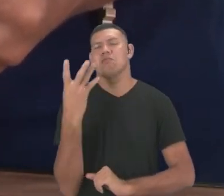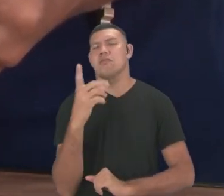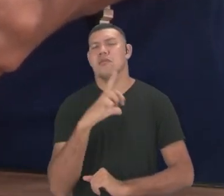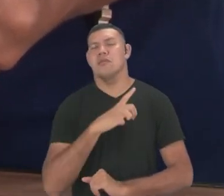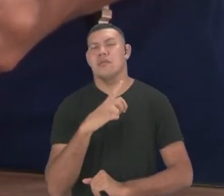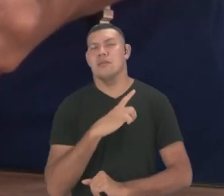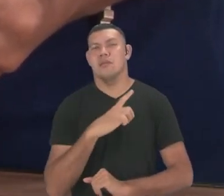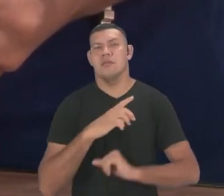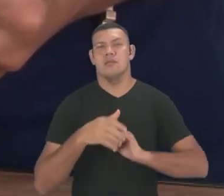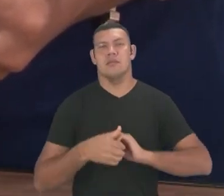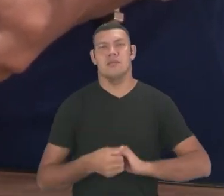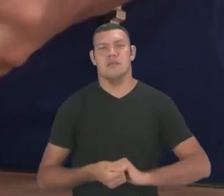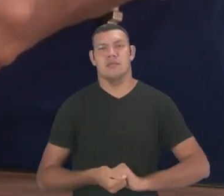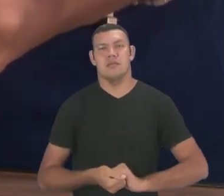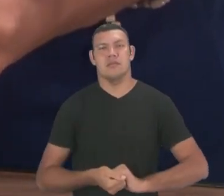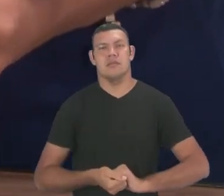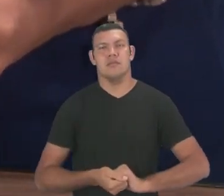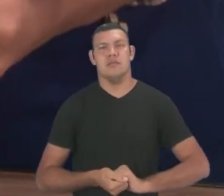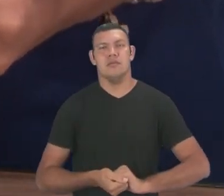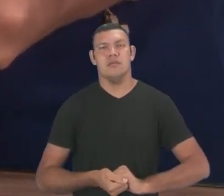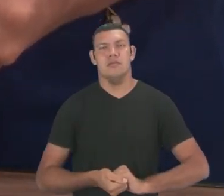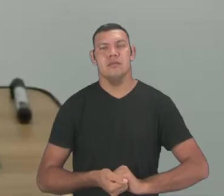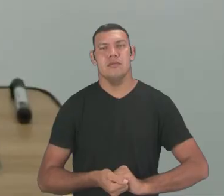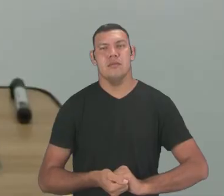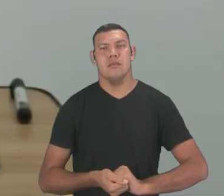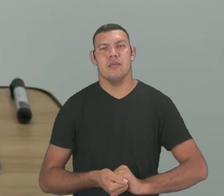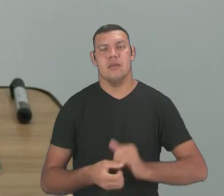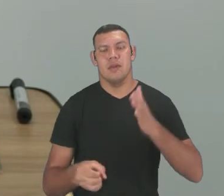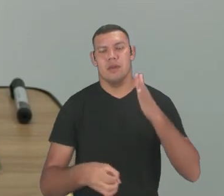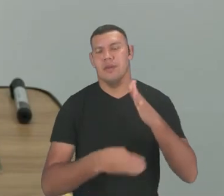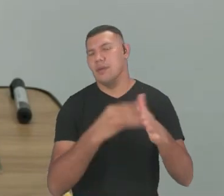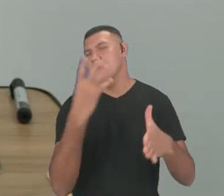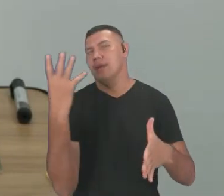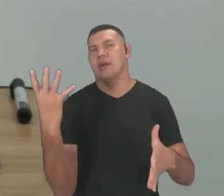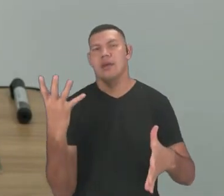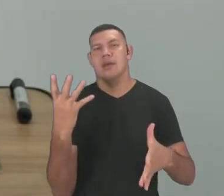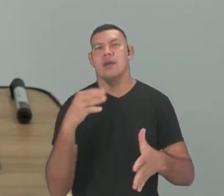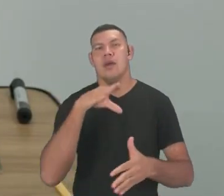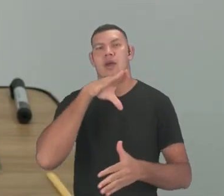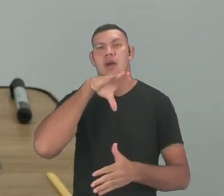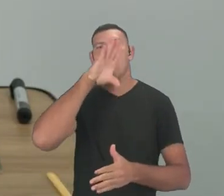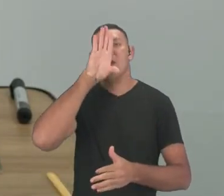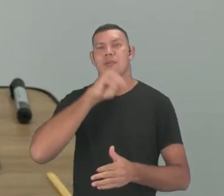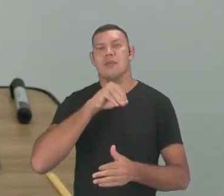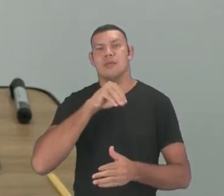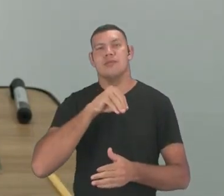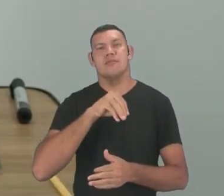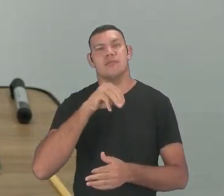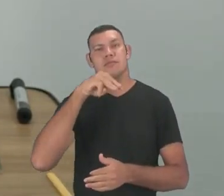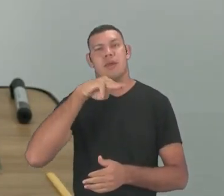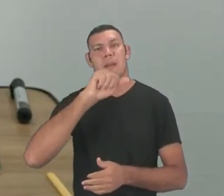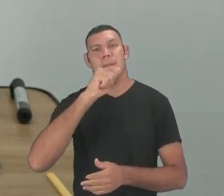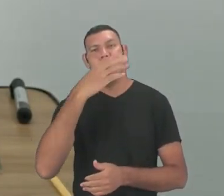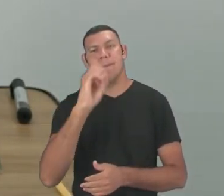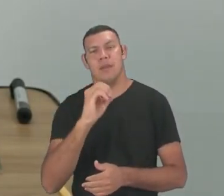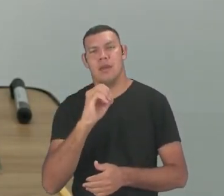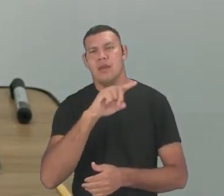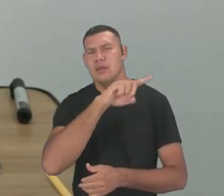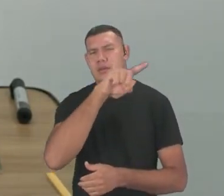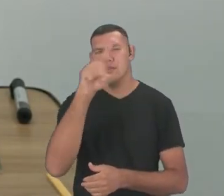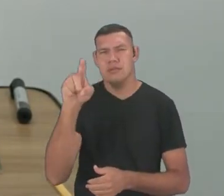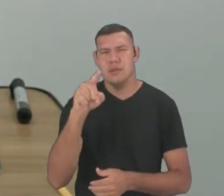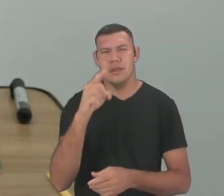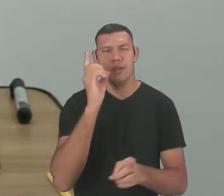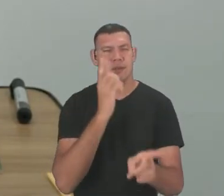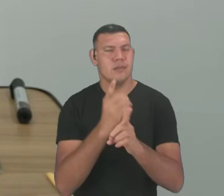sons tem a palavra mão quantas vezes nós abrimos a nossa boca para falar mão alguém